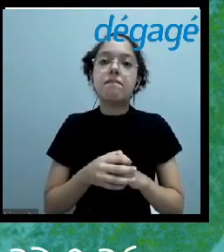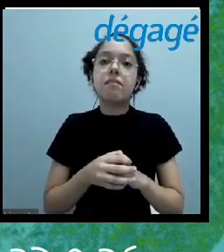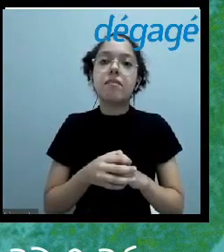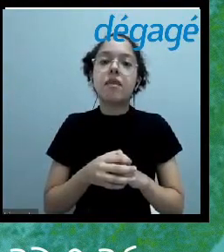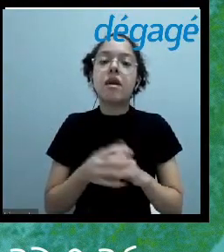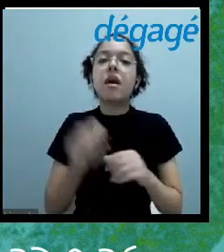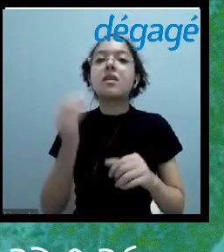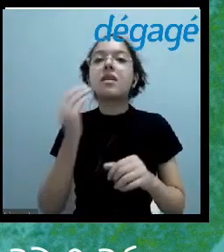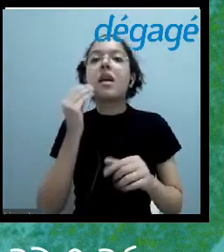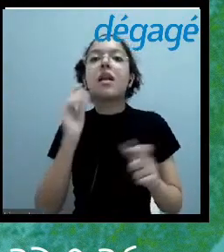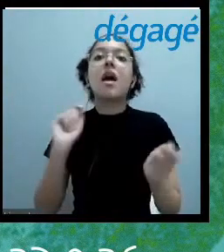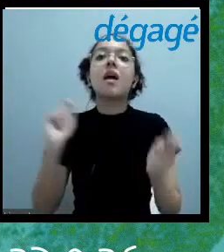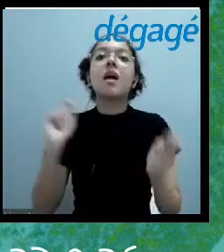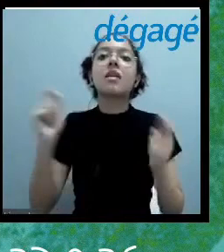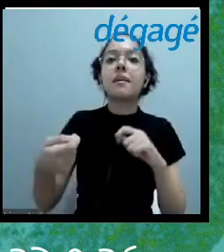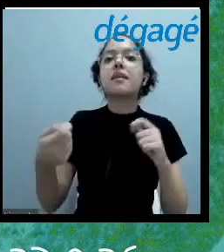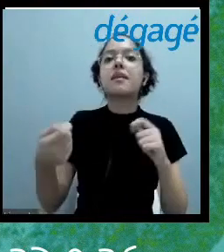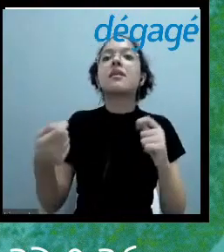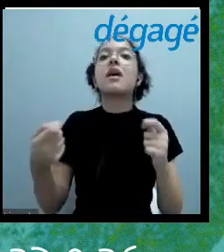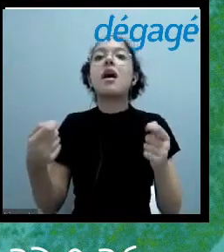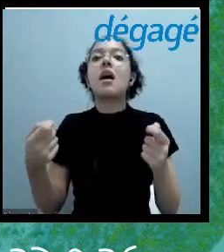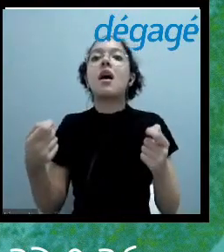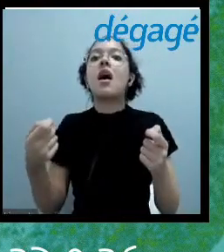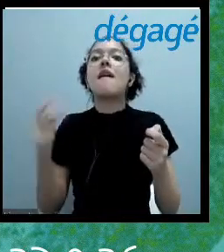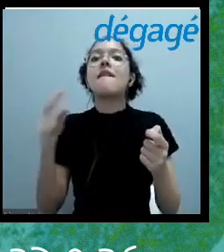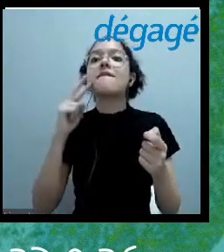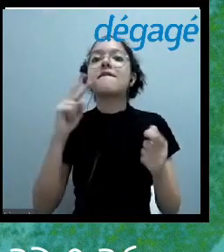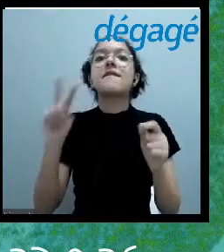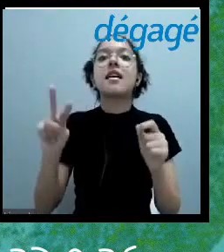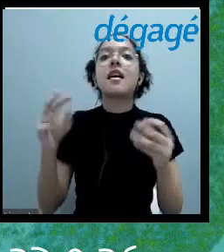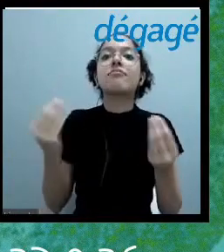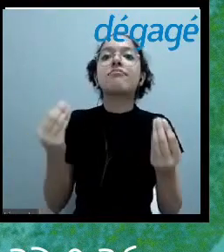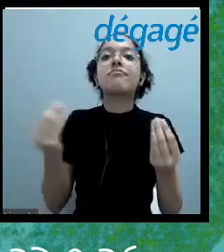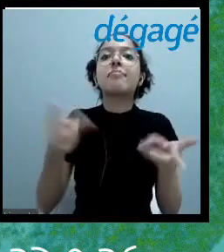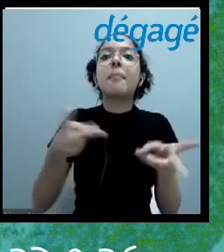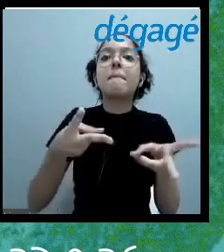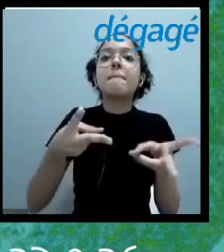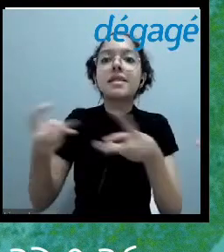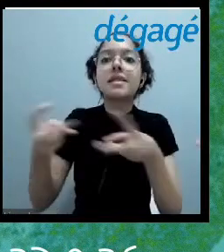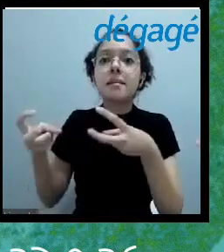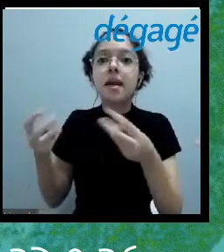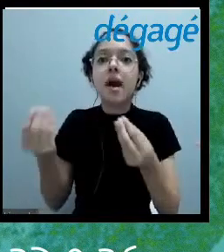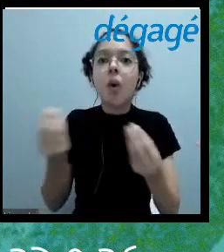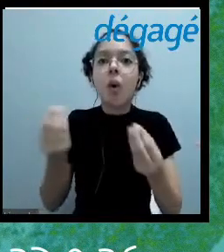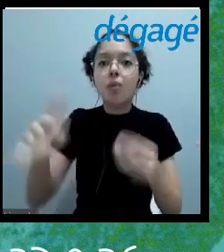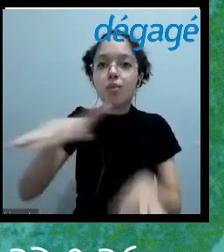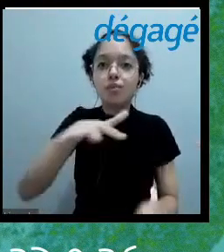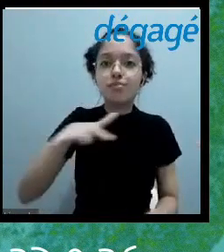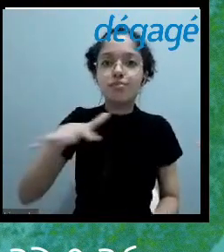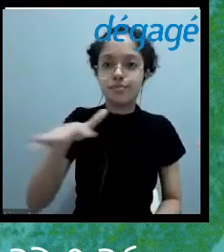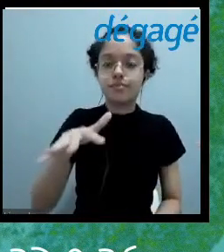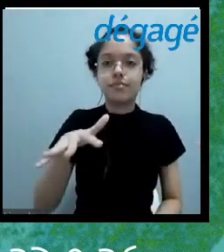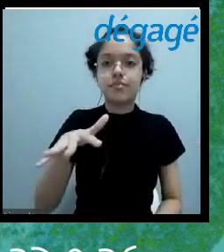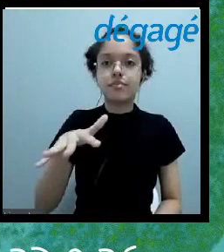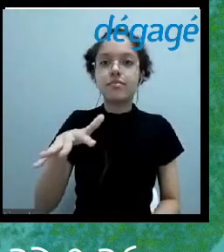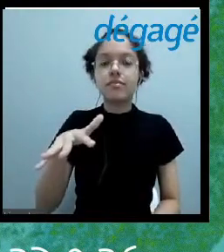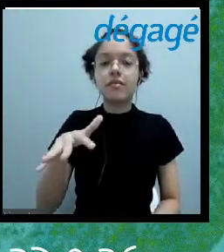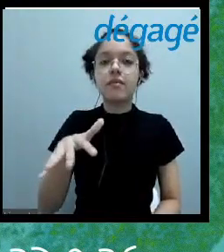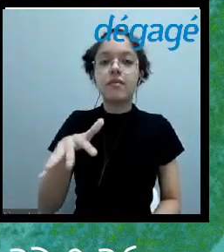de apreensão cerebral. Né? É lógico que tem essa coisa do o que eu quero enquanto, né,